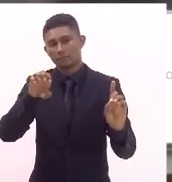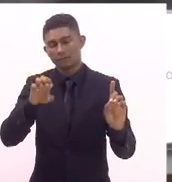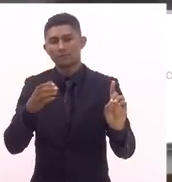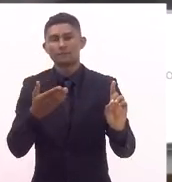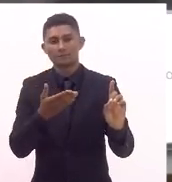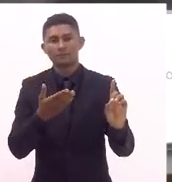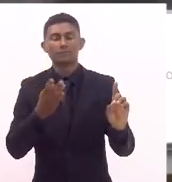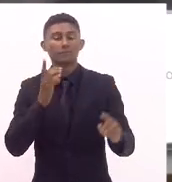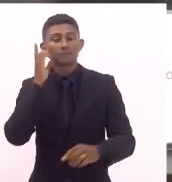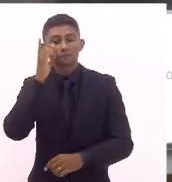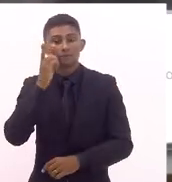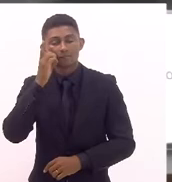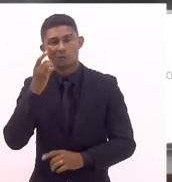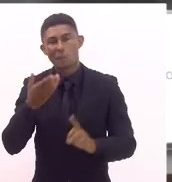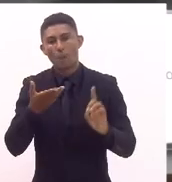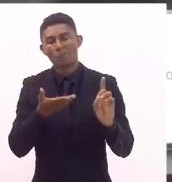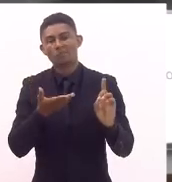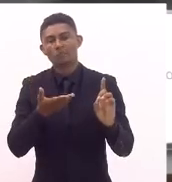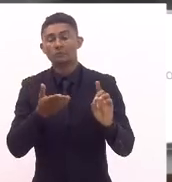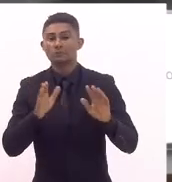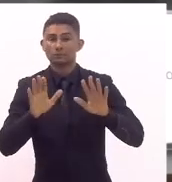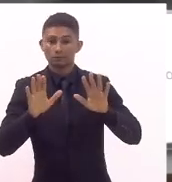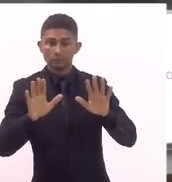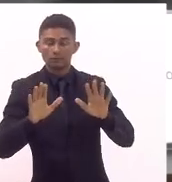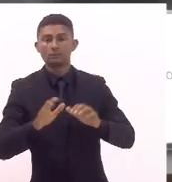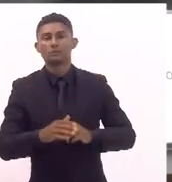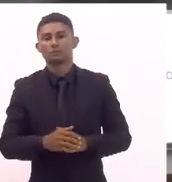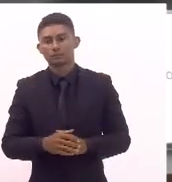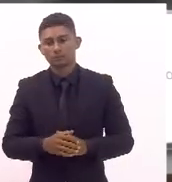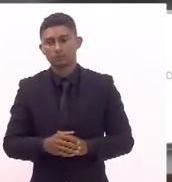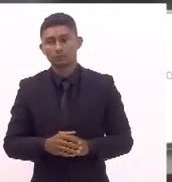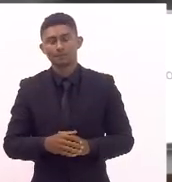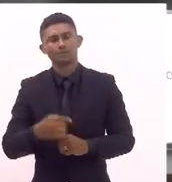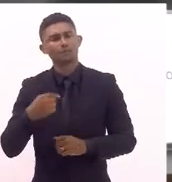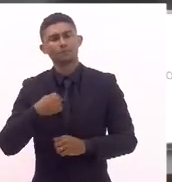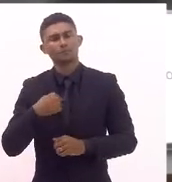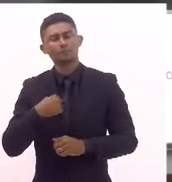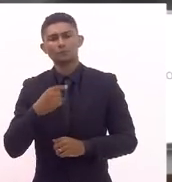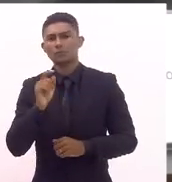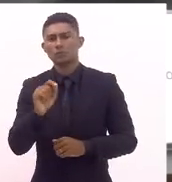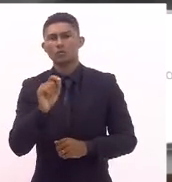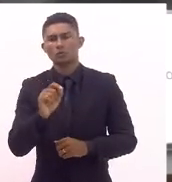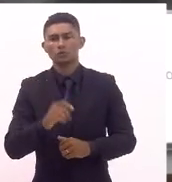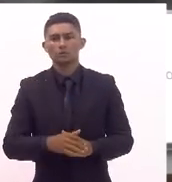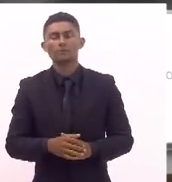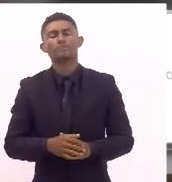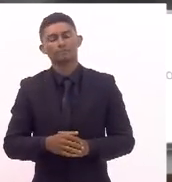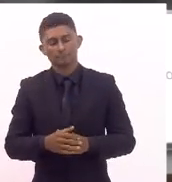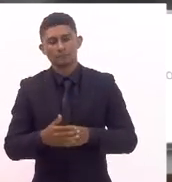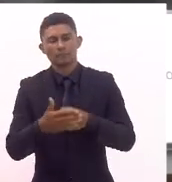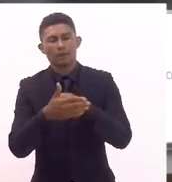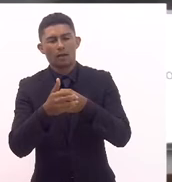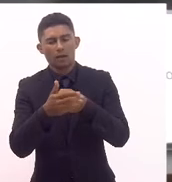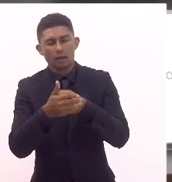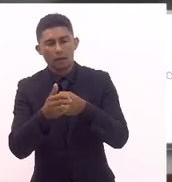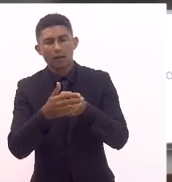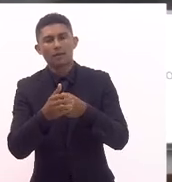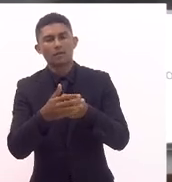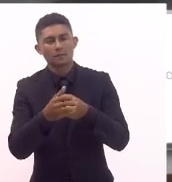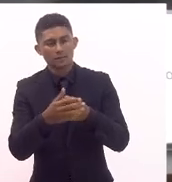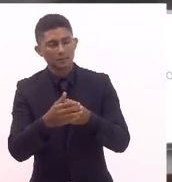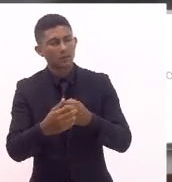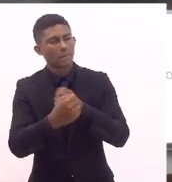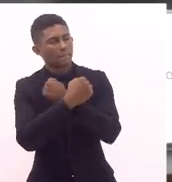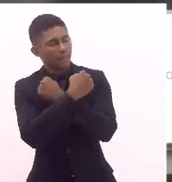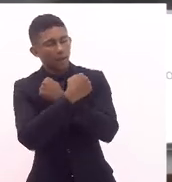da Silva Nossa deputada mas eu trago comigo Bené o carinho e o abraço de